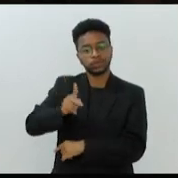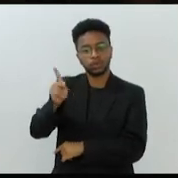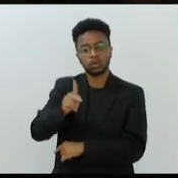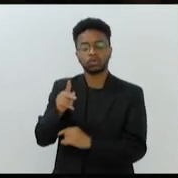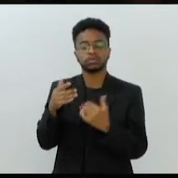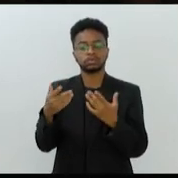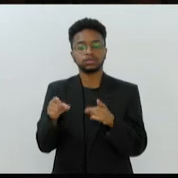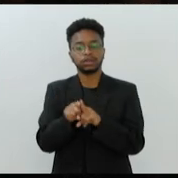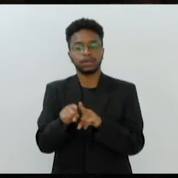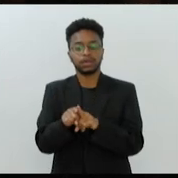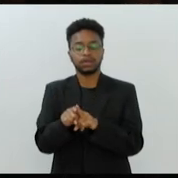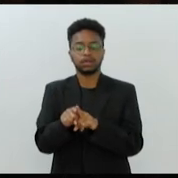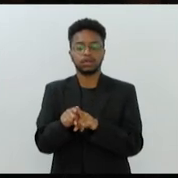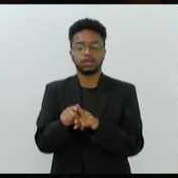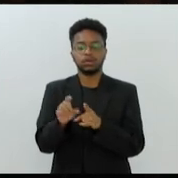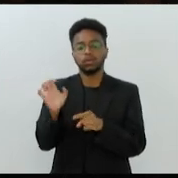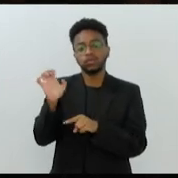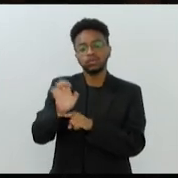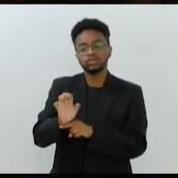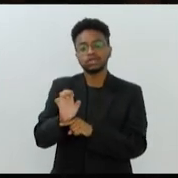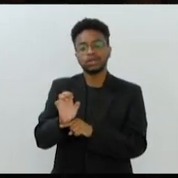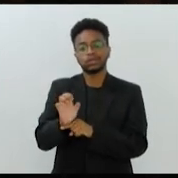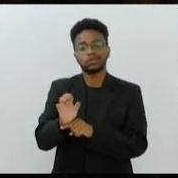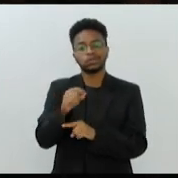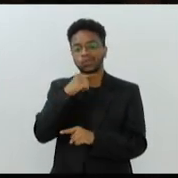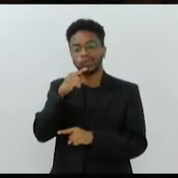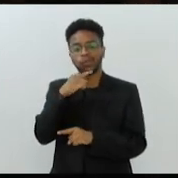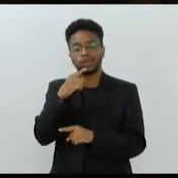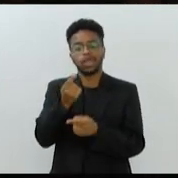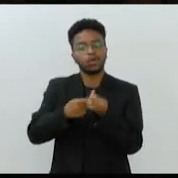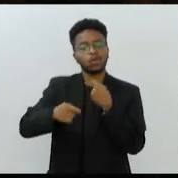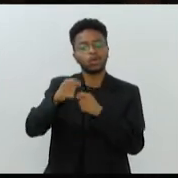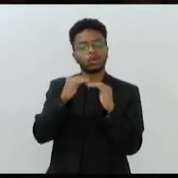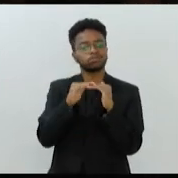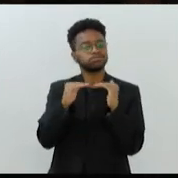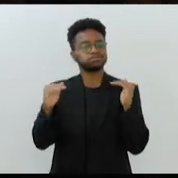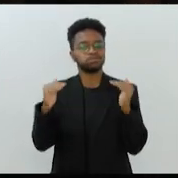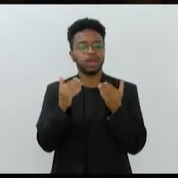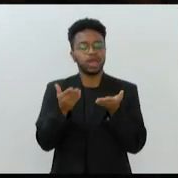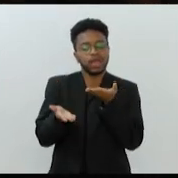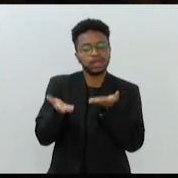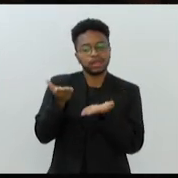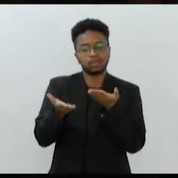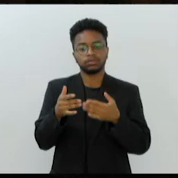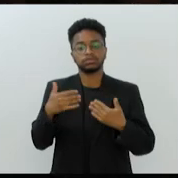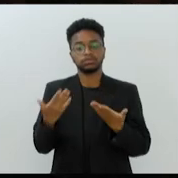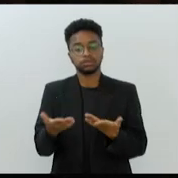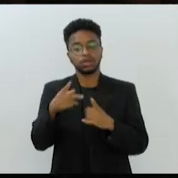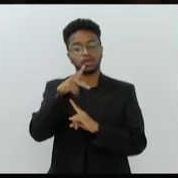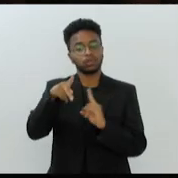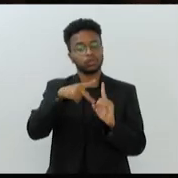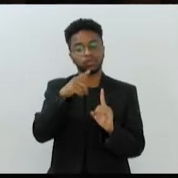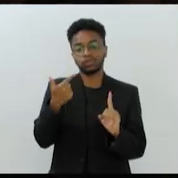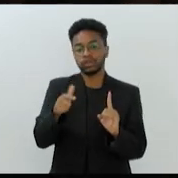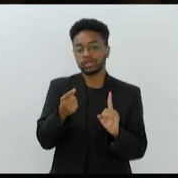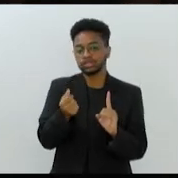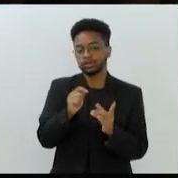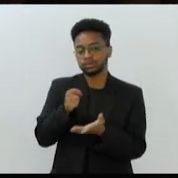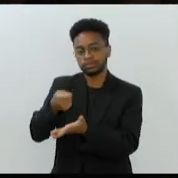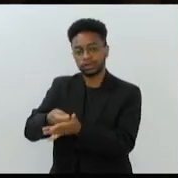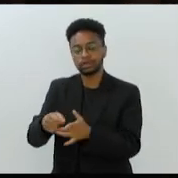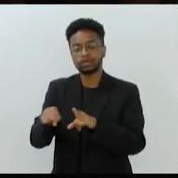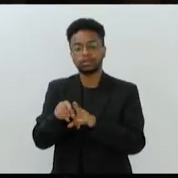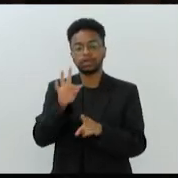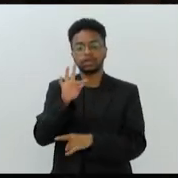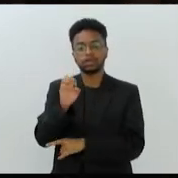situação de instabilidade econômico-financeira, e aí nem o Rio Previdência tem dinheiro para pagar, nem o Tesouro, que